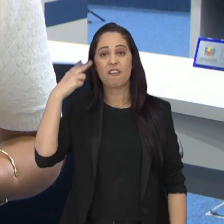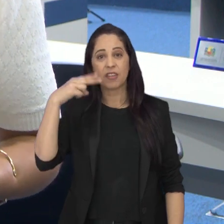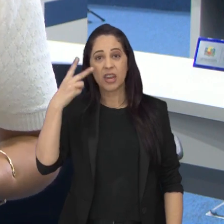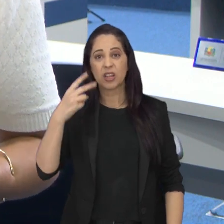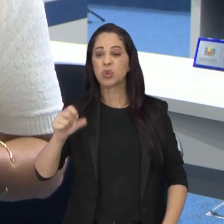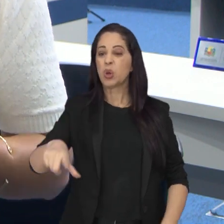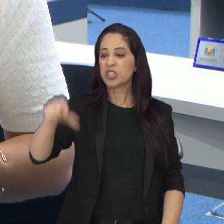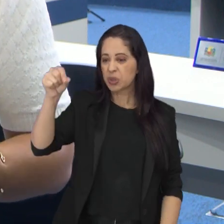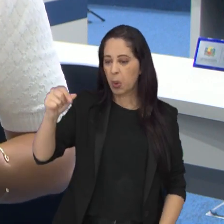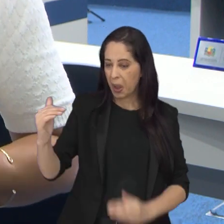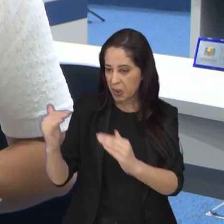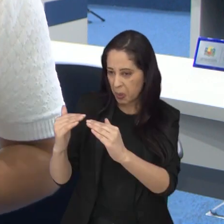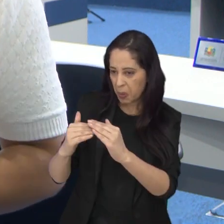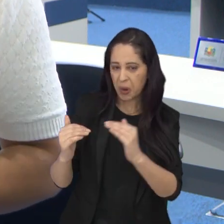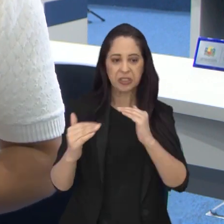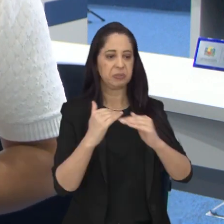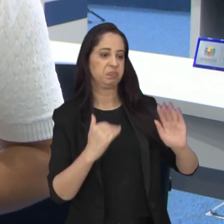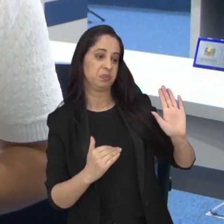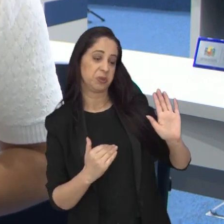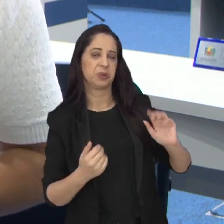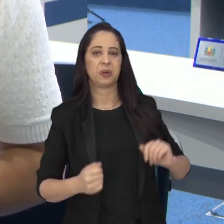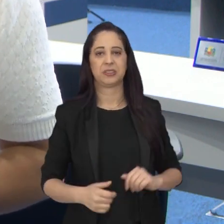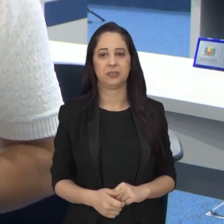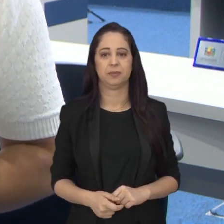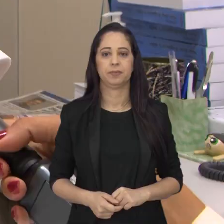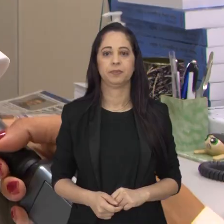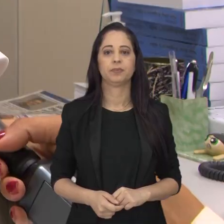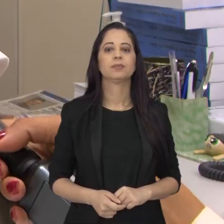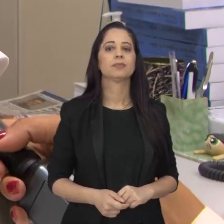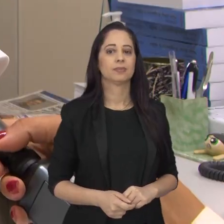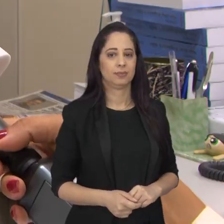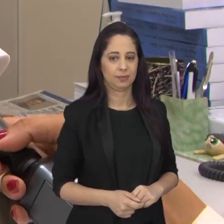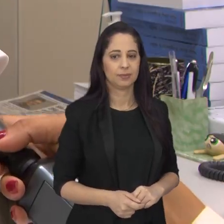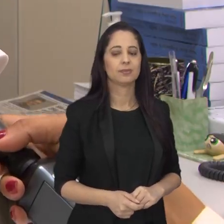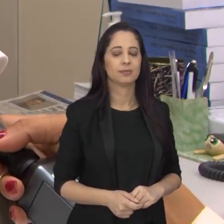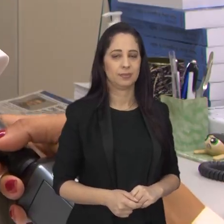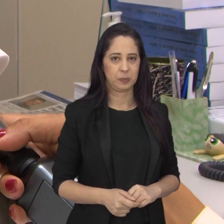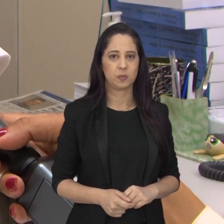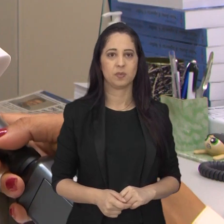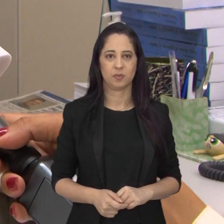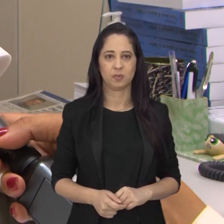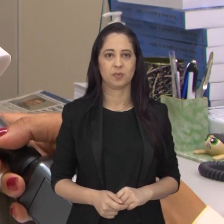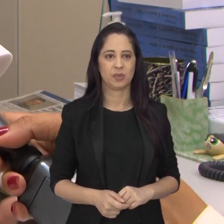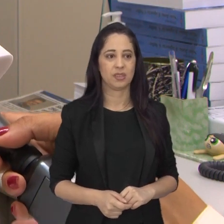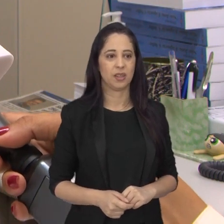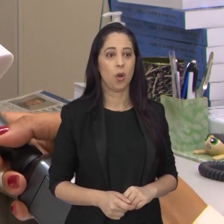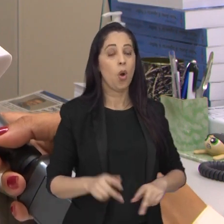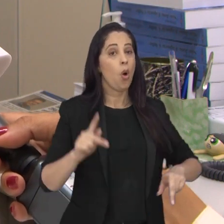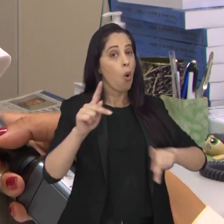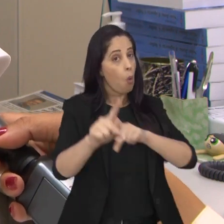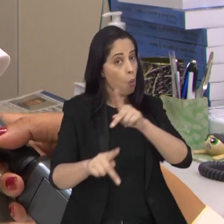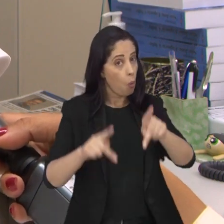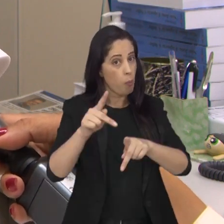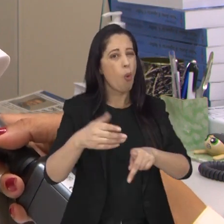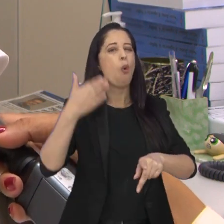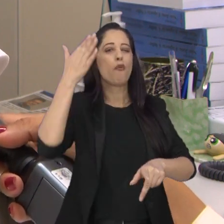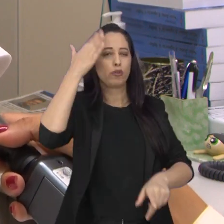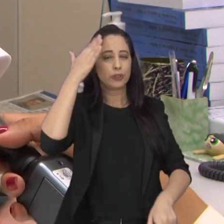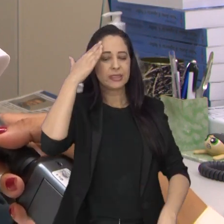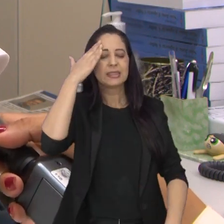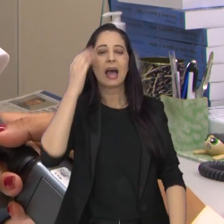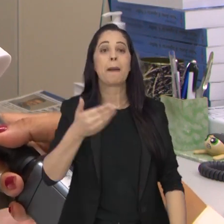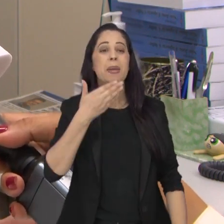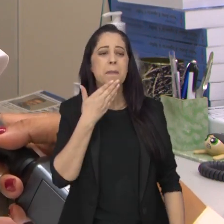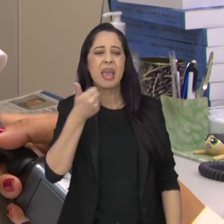se concorda ou não com aquele projeto. A população ela usa, então ela sabe o que está melhor, o que não